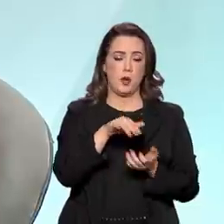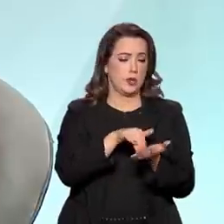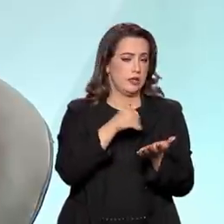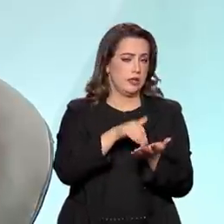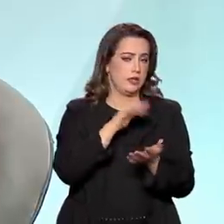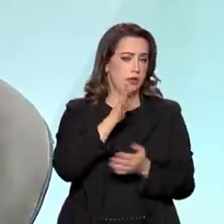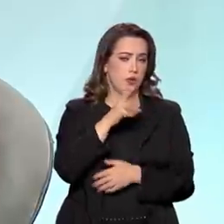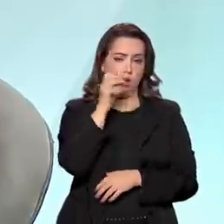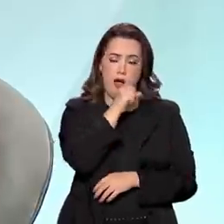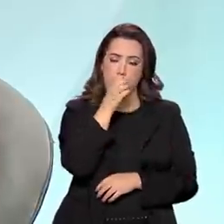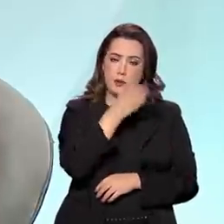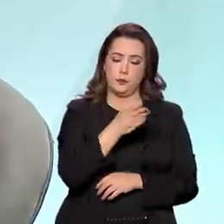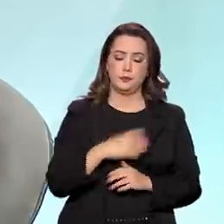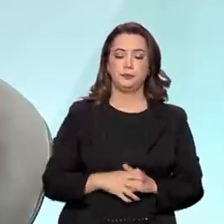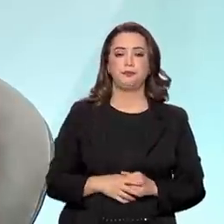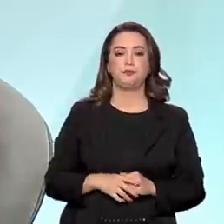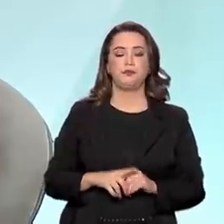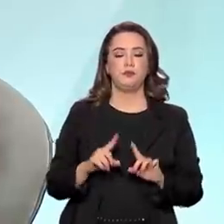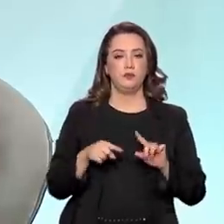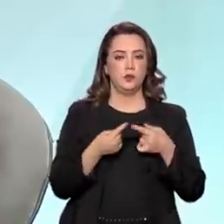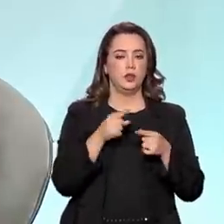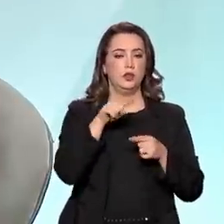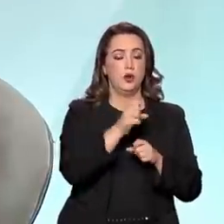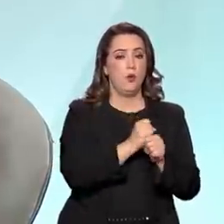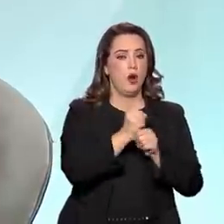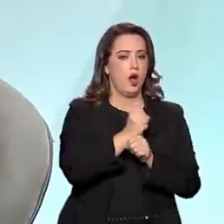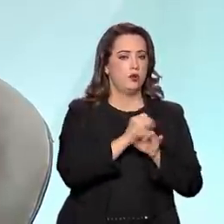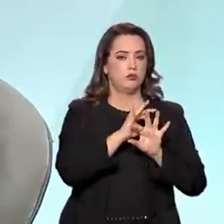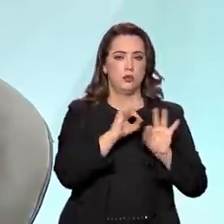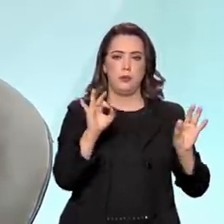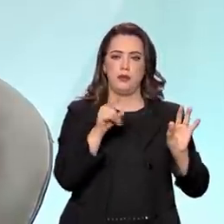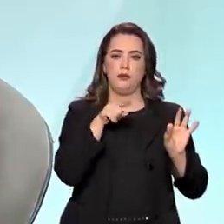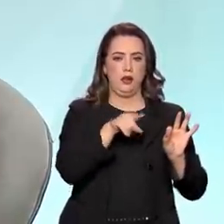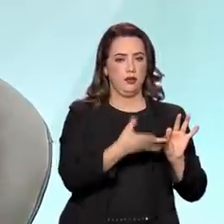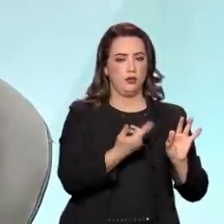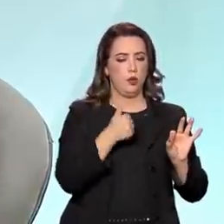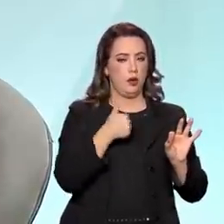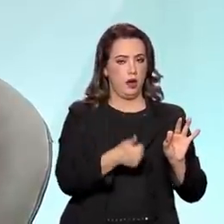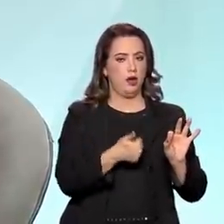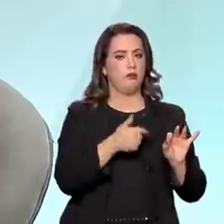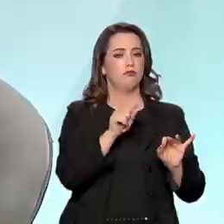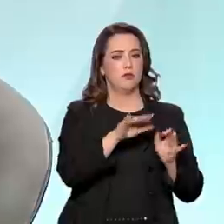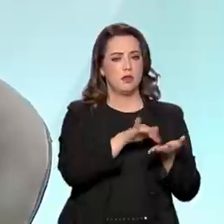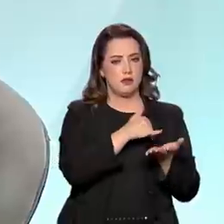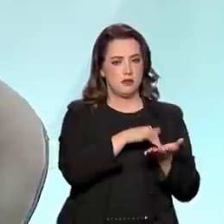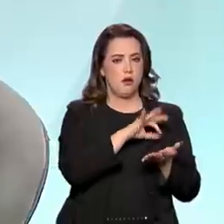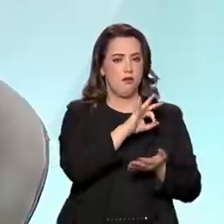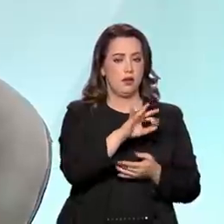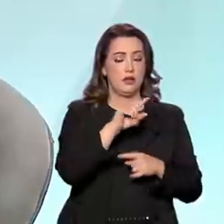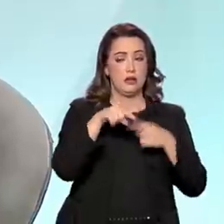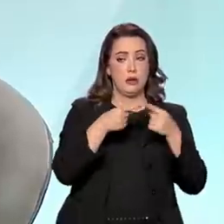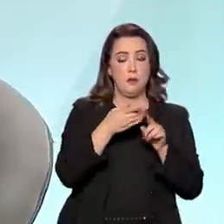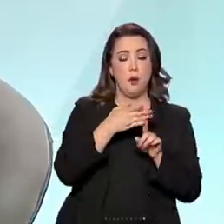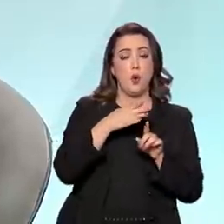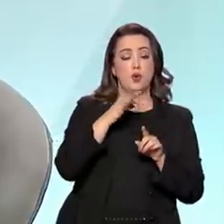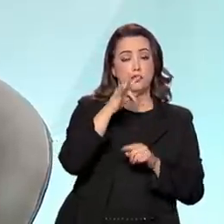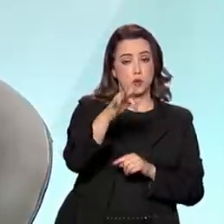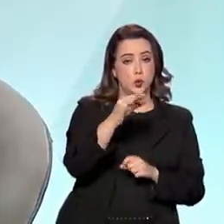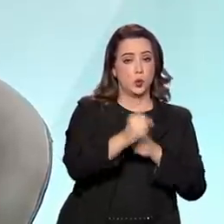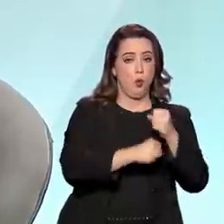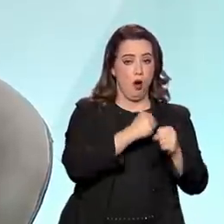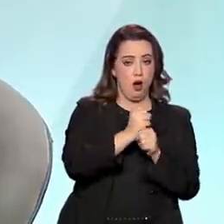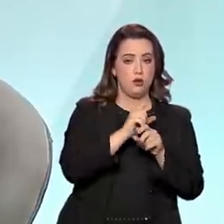ele se alistando ele já vai estar naquele ano em Dia com o serviço militar que ele se alistou depois tem as outras as outras